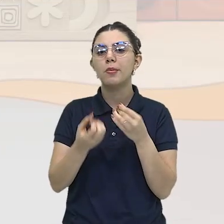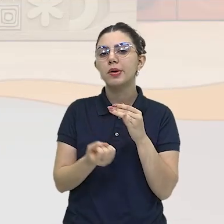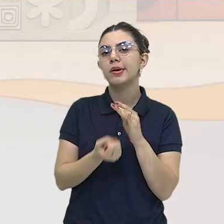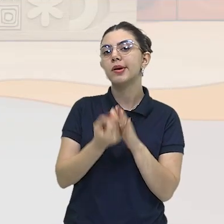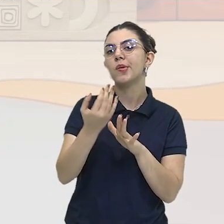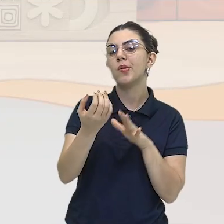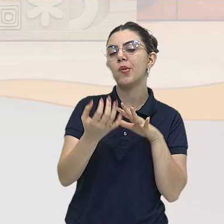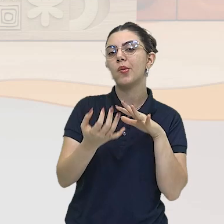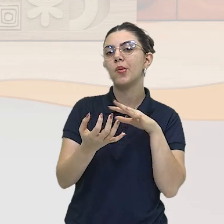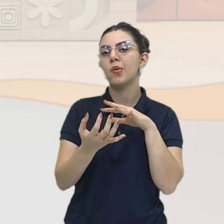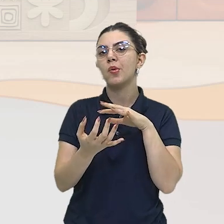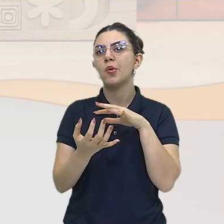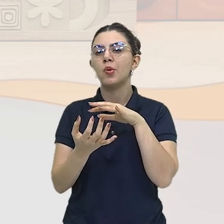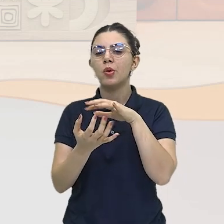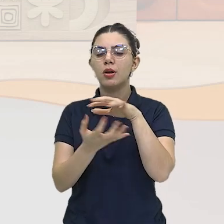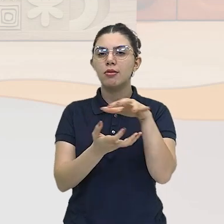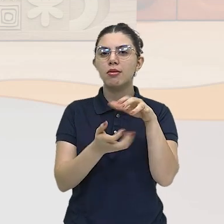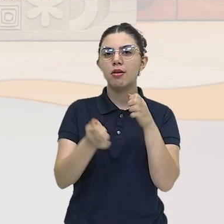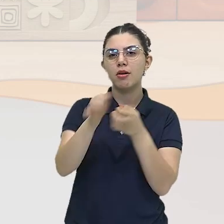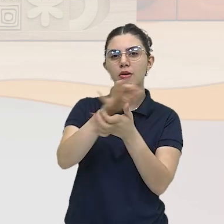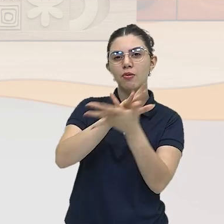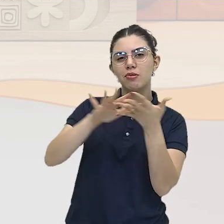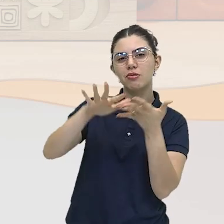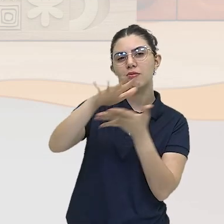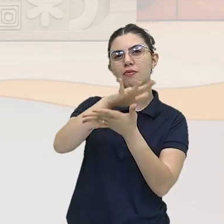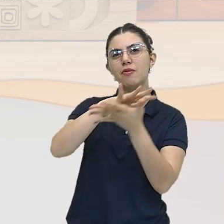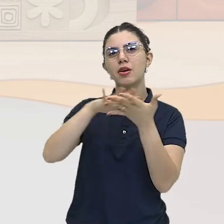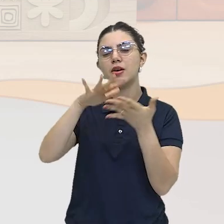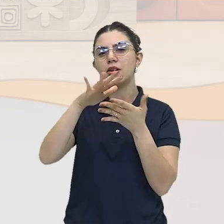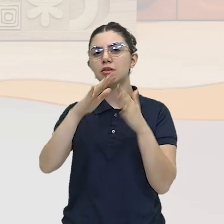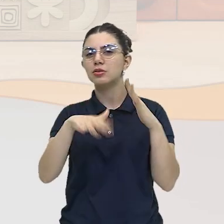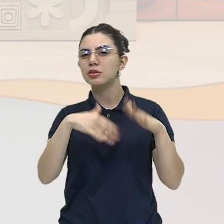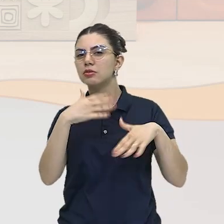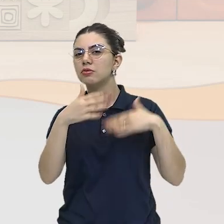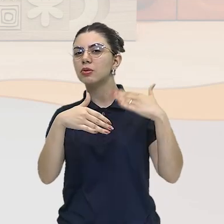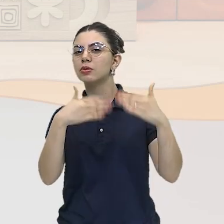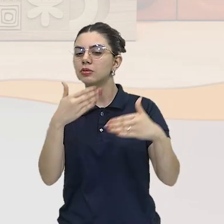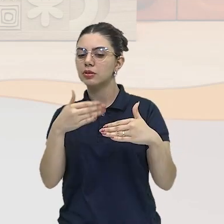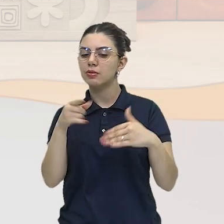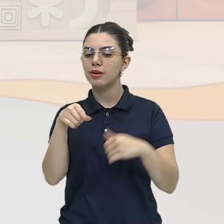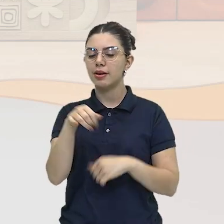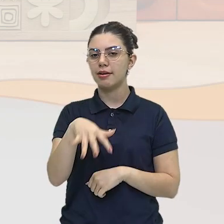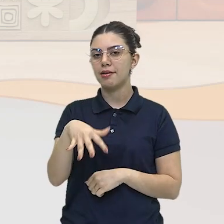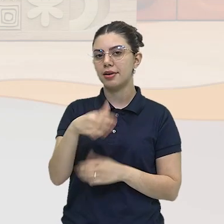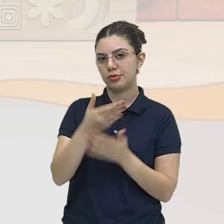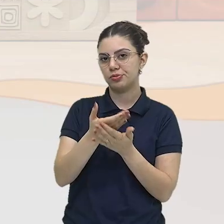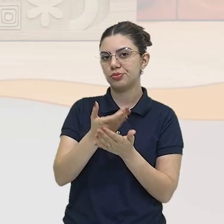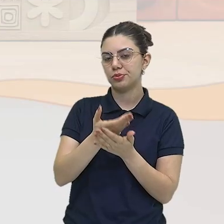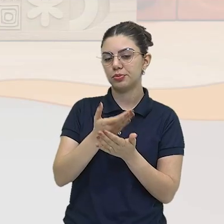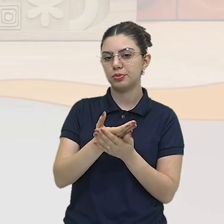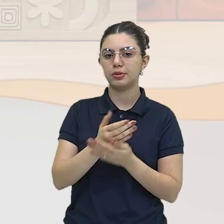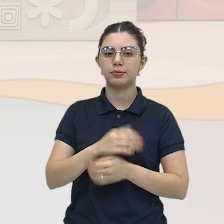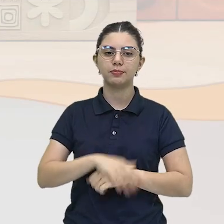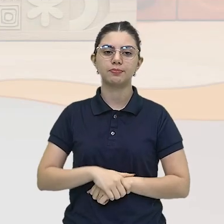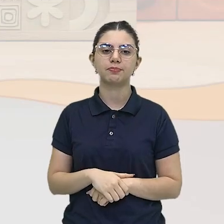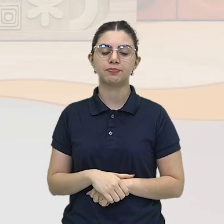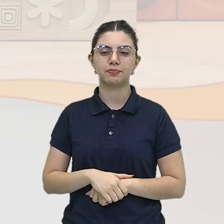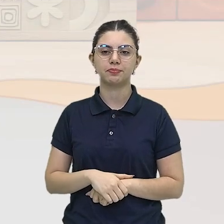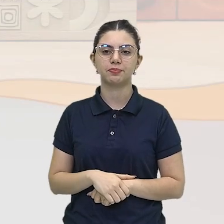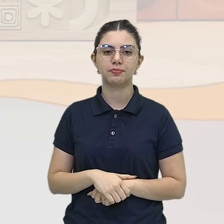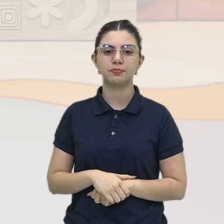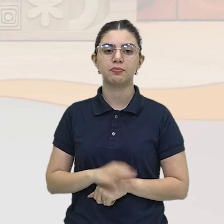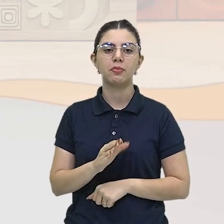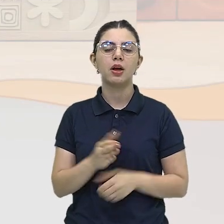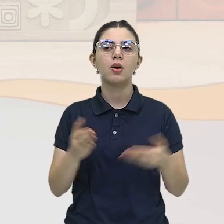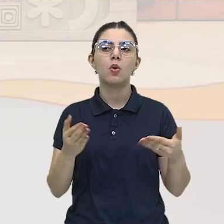elas são objeto de estudo dessas ciências. Mas a gente vai entender um pouco mais sobre a origem do universo,